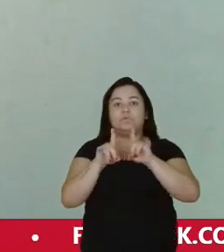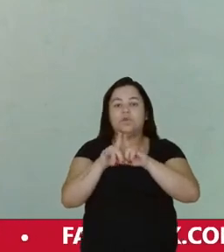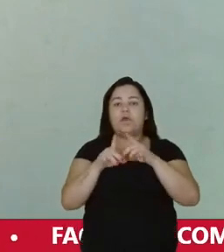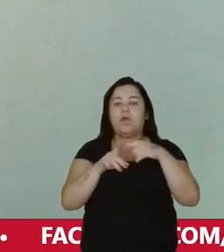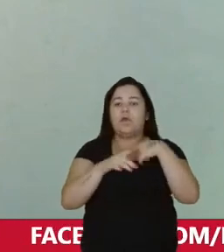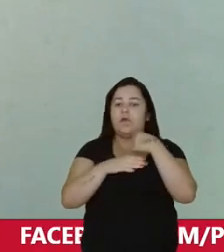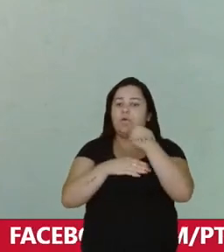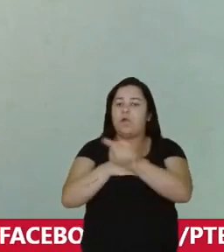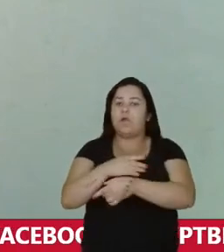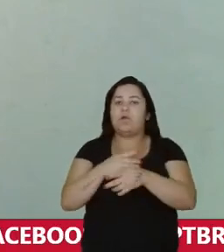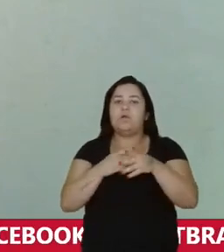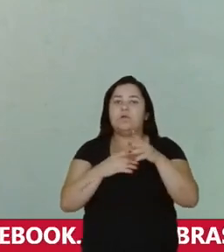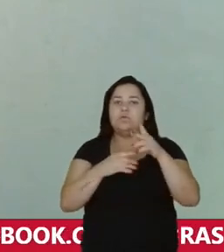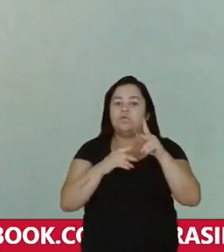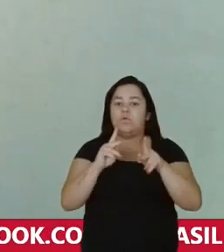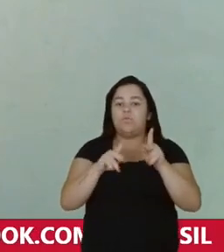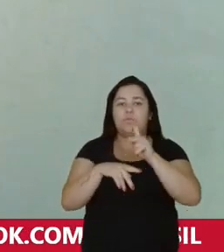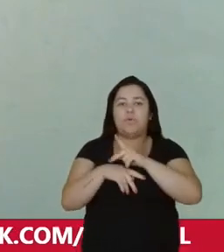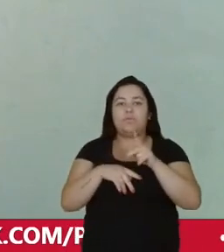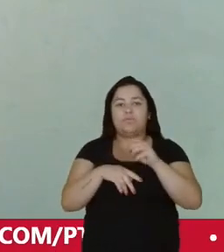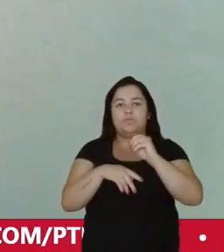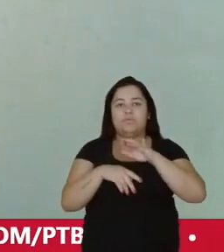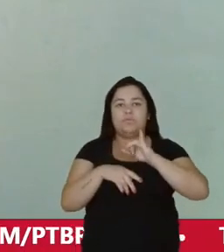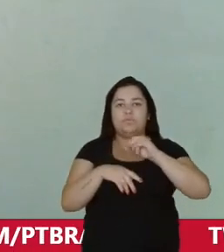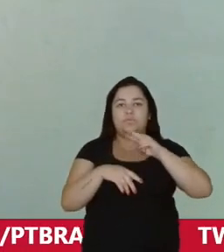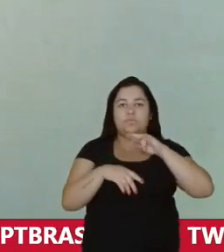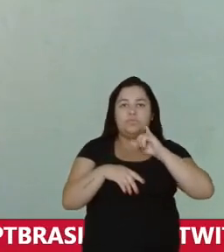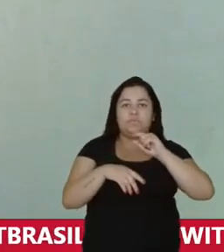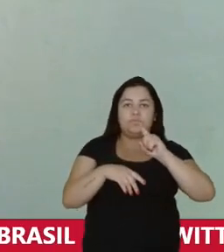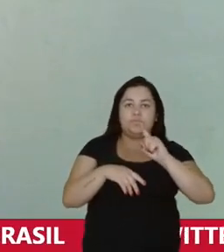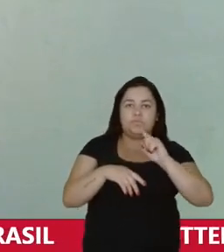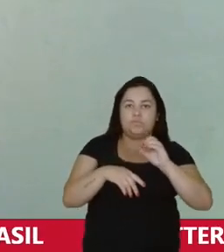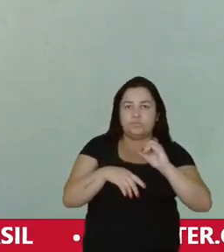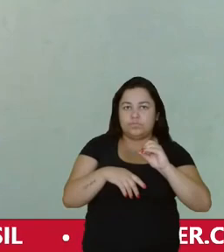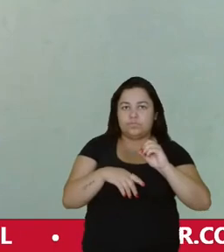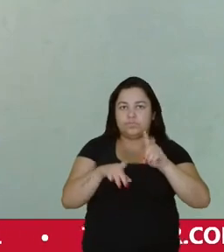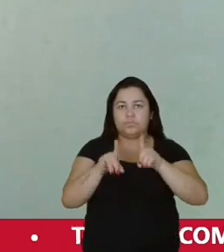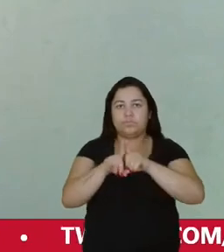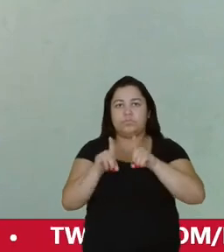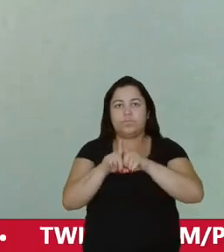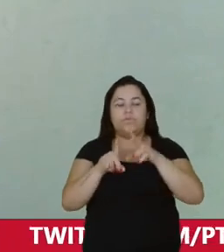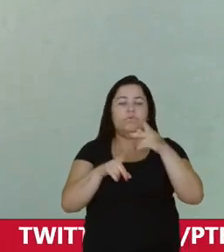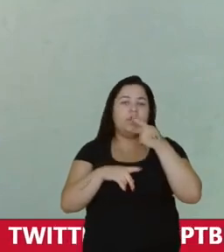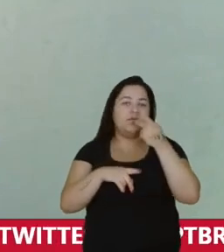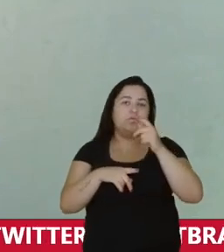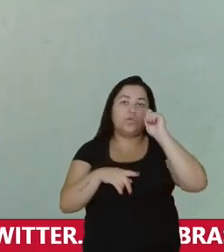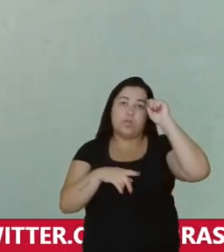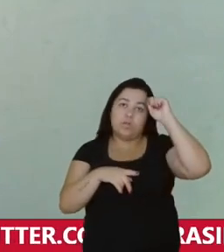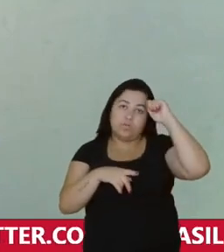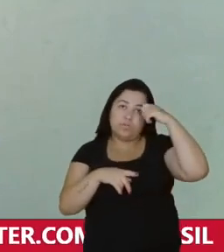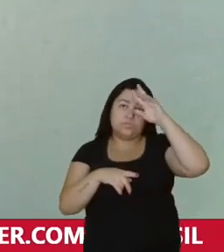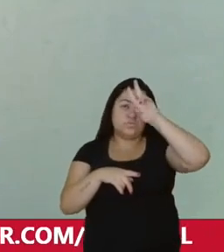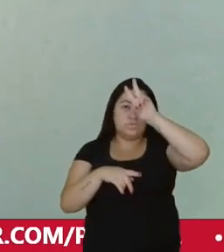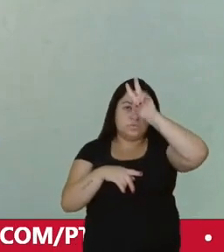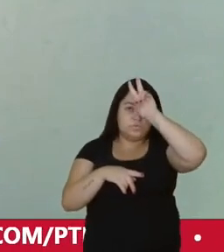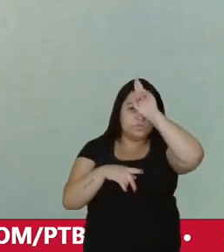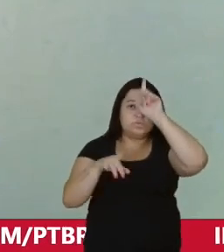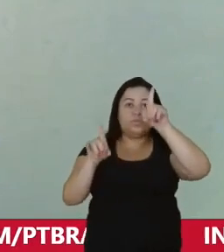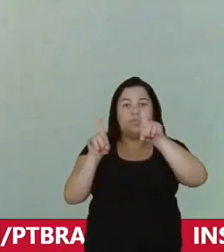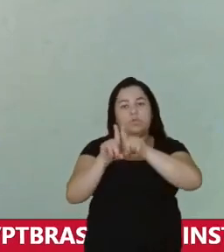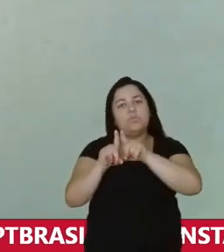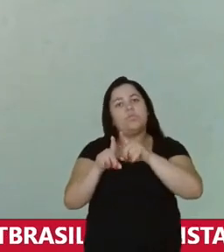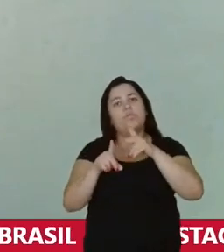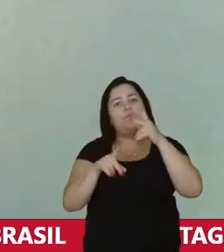lado desses povos originários, o que estão dizendo os índios, o que estão dizendo os quilombolas, o que estão dizendo o povo